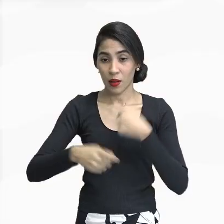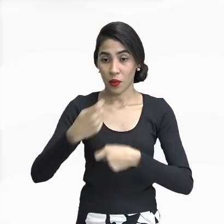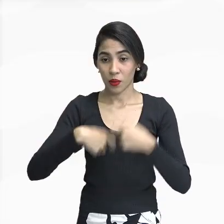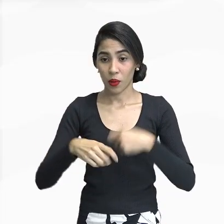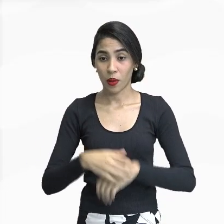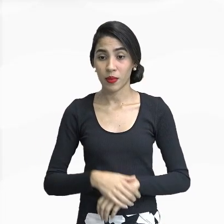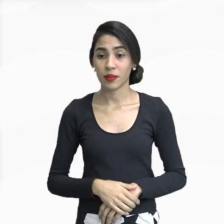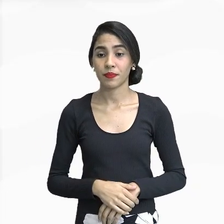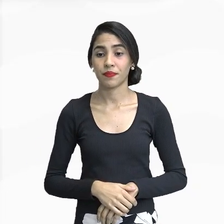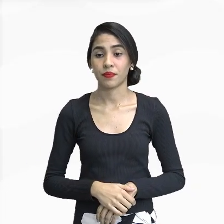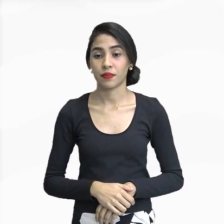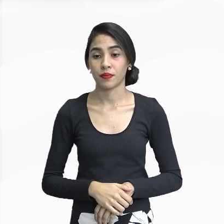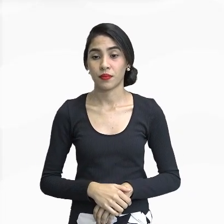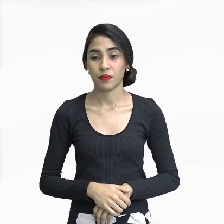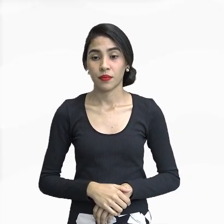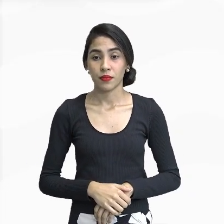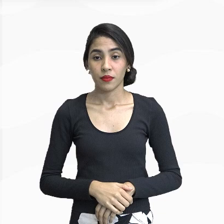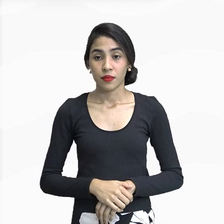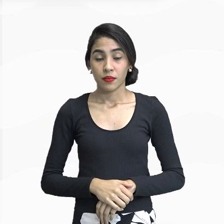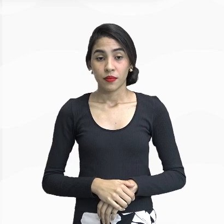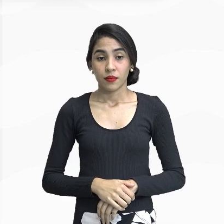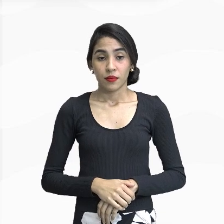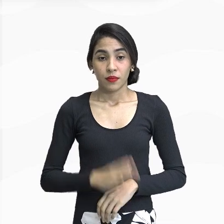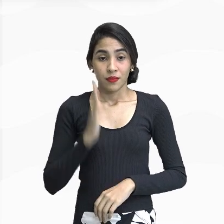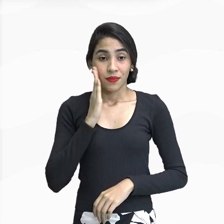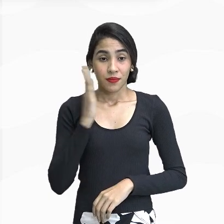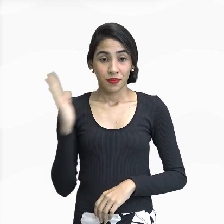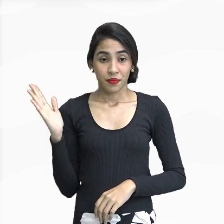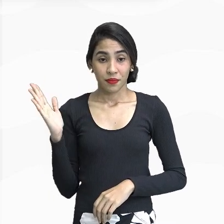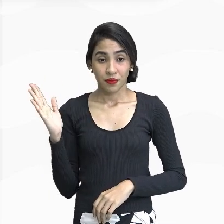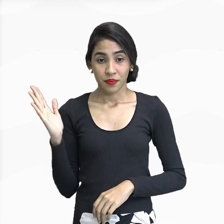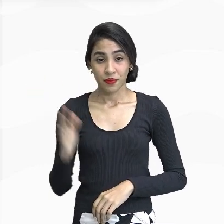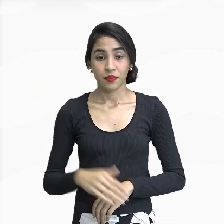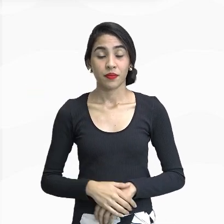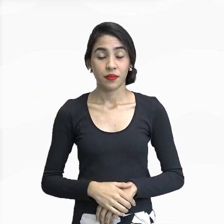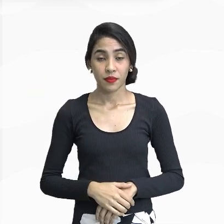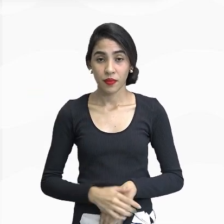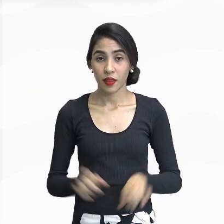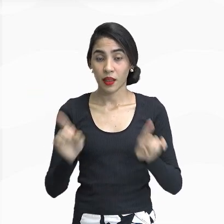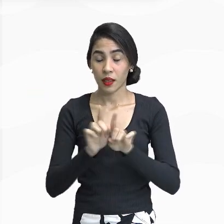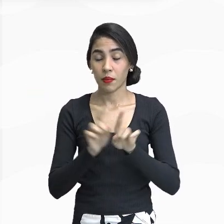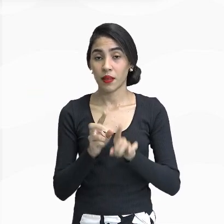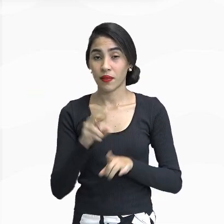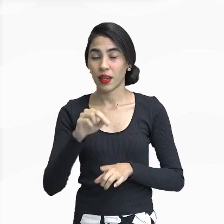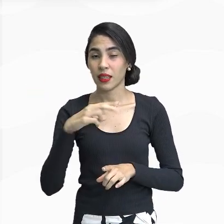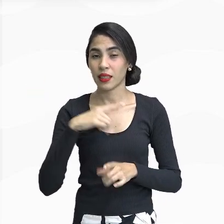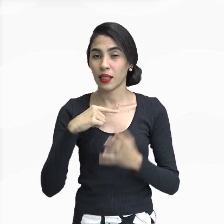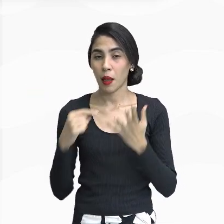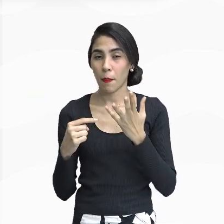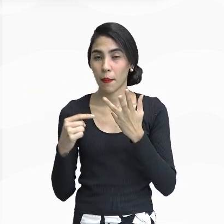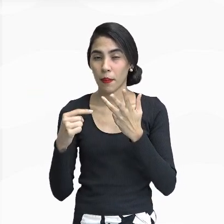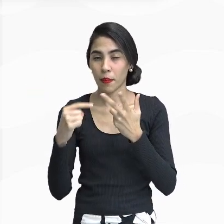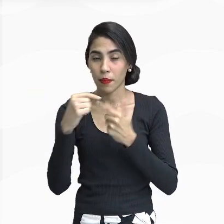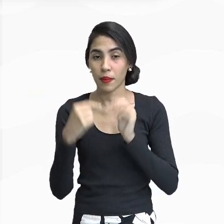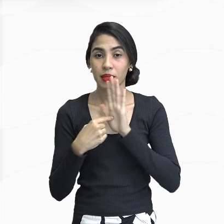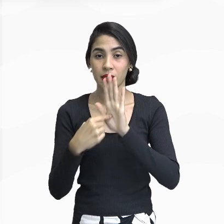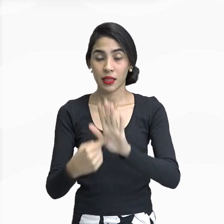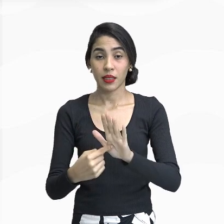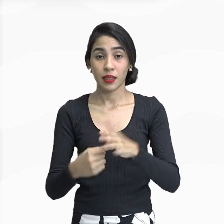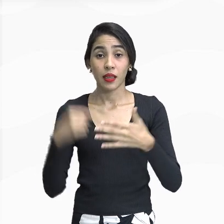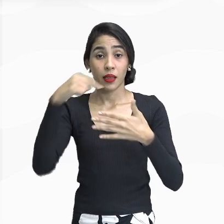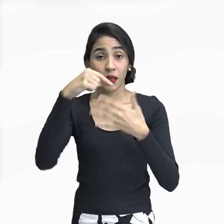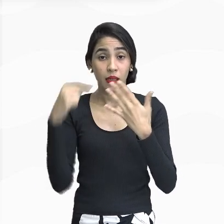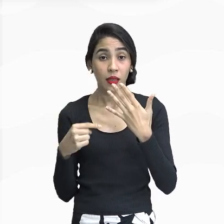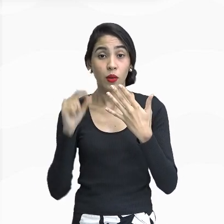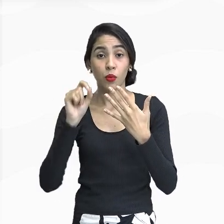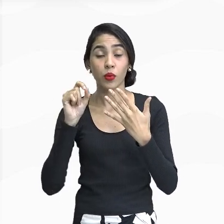nossos estudos em relação ao desmatamento da Amazônia, vai colocar vários fatores para a gente. E um deles vai ser o